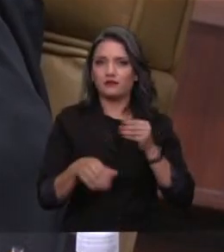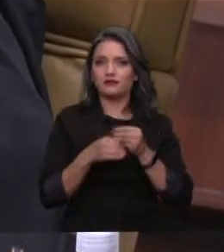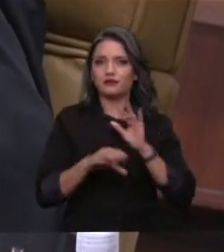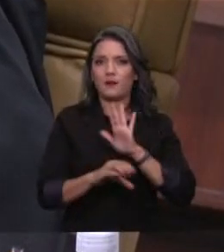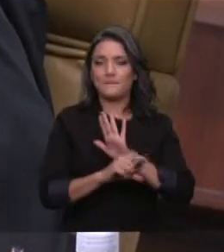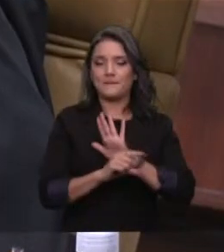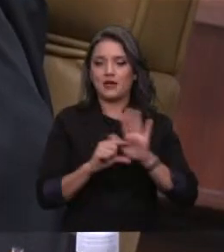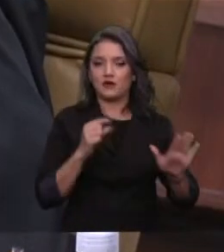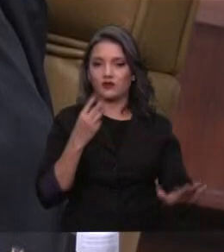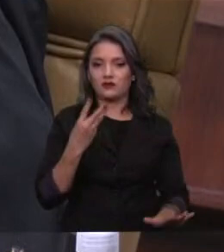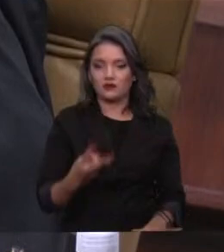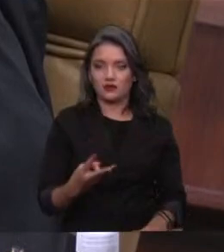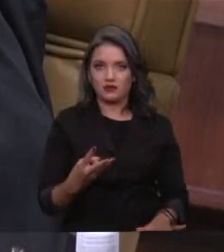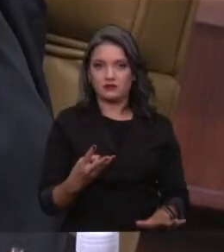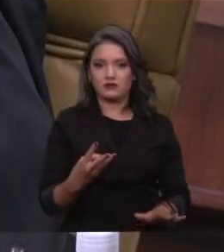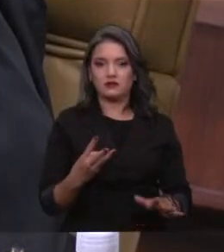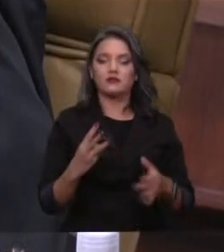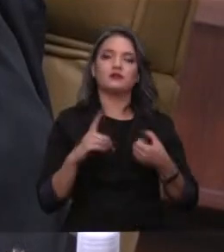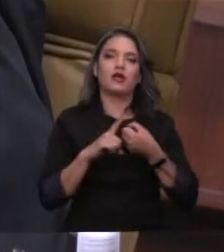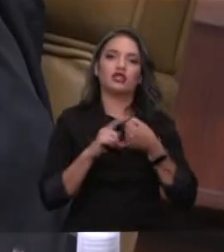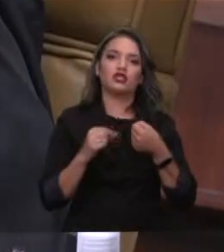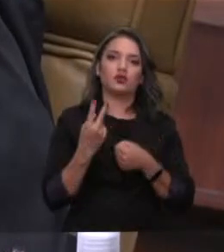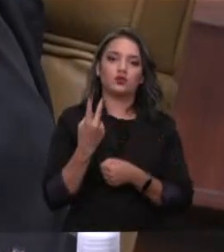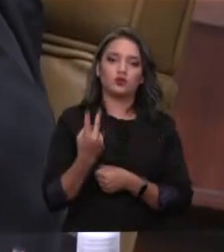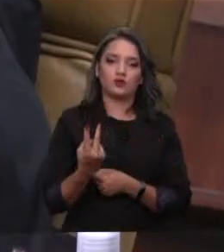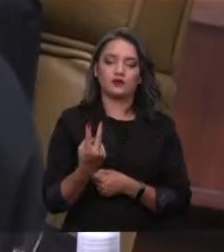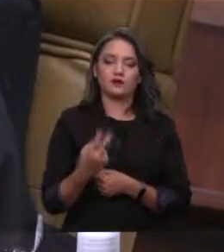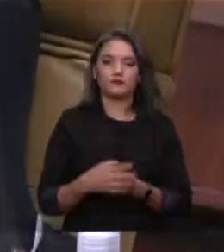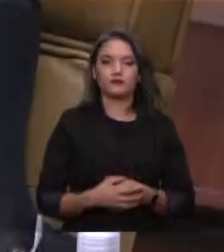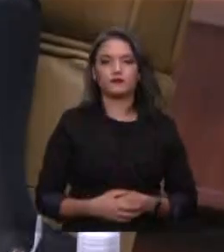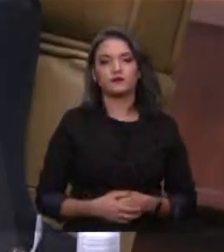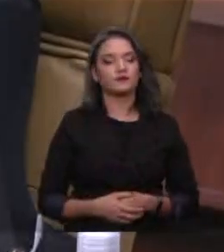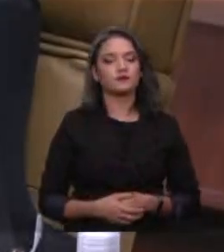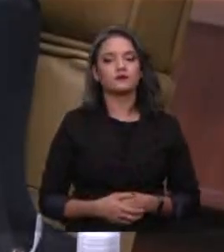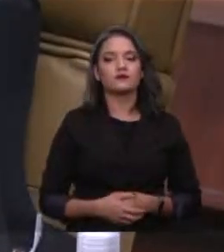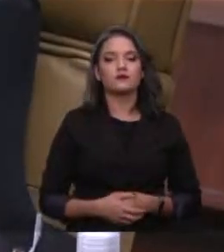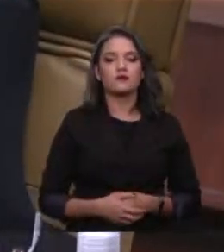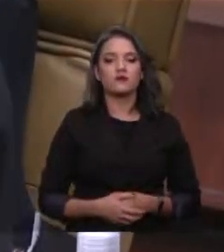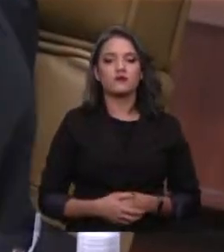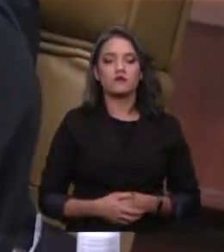3º do mesmo artigo 2º.